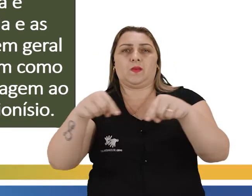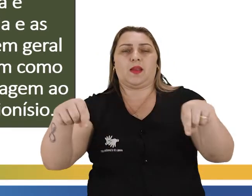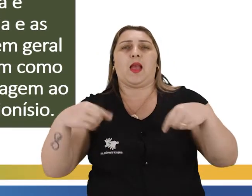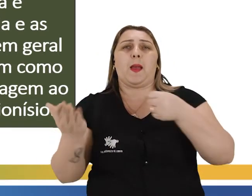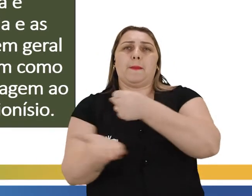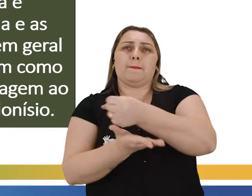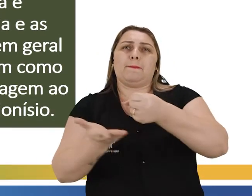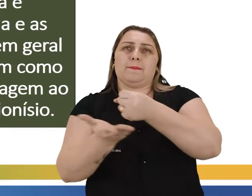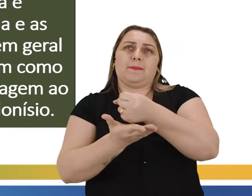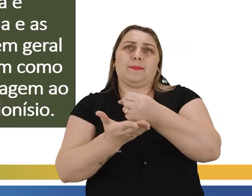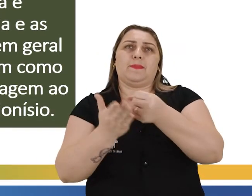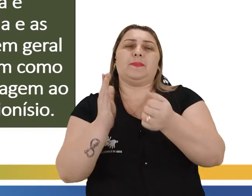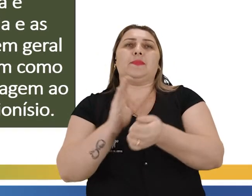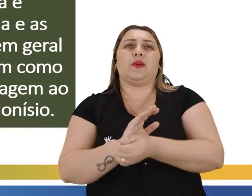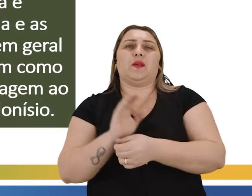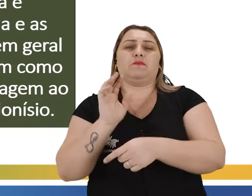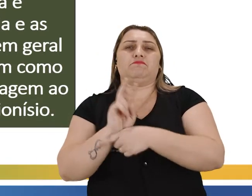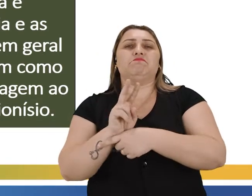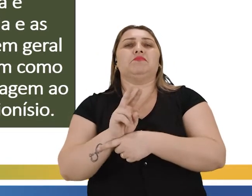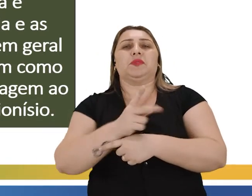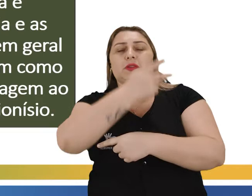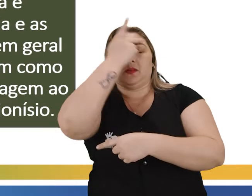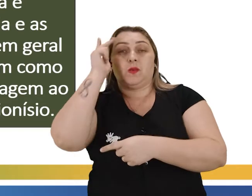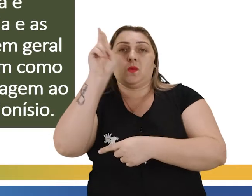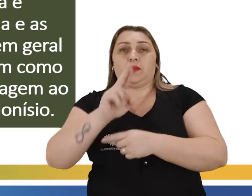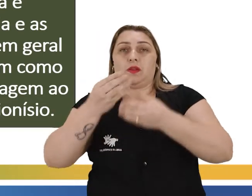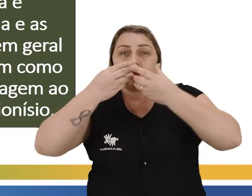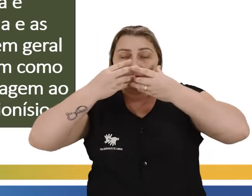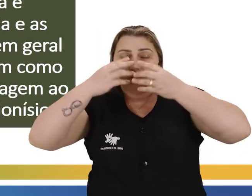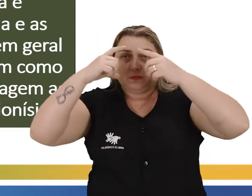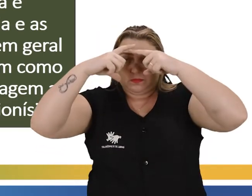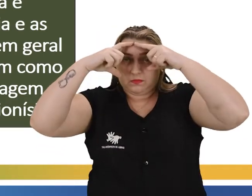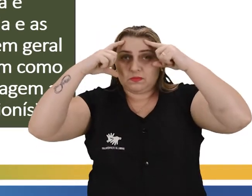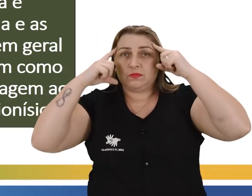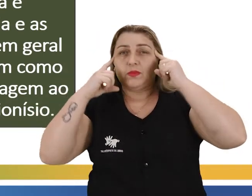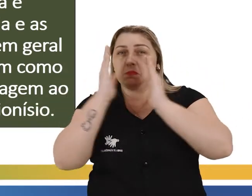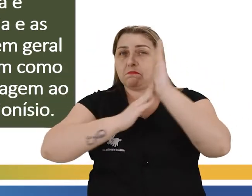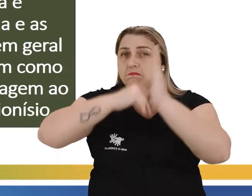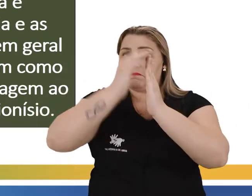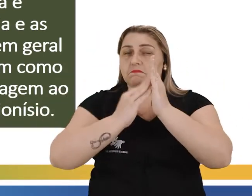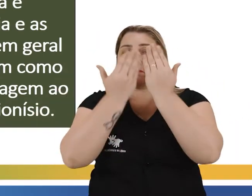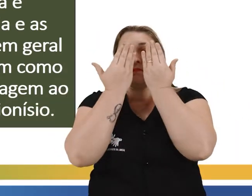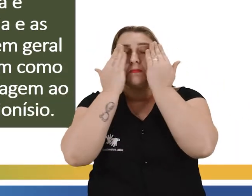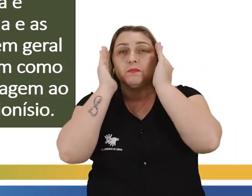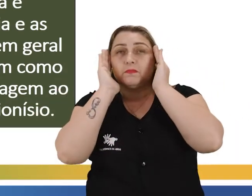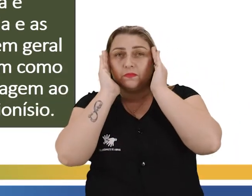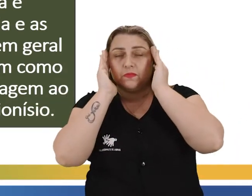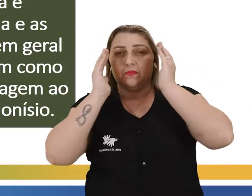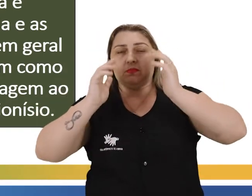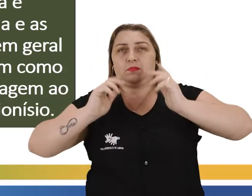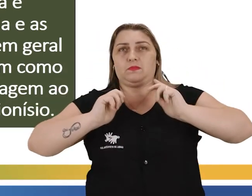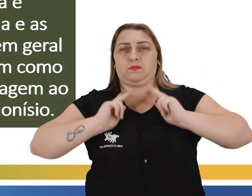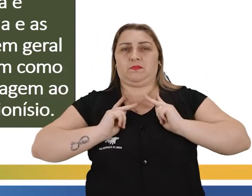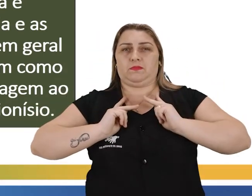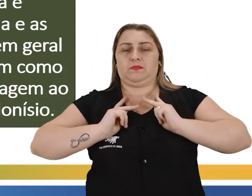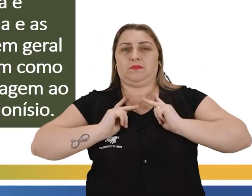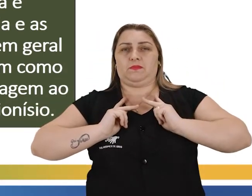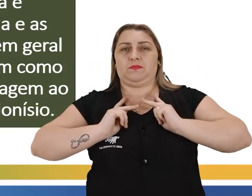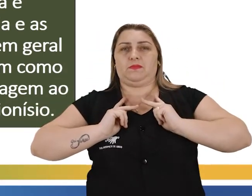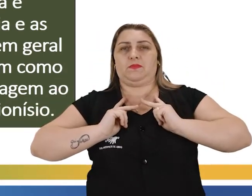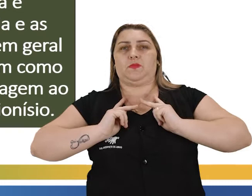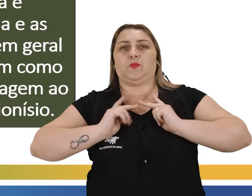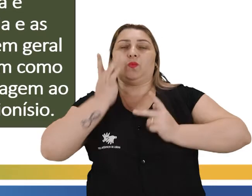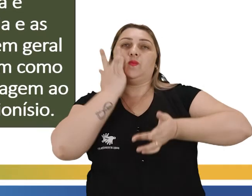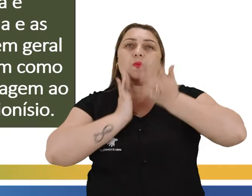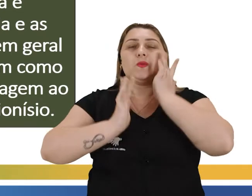teatro eram colocados, as pessoas usavam máscaras, e esse posicionamento, essa forma como